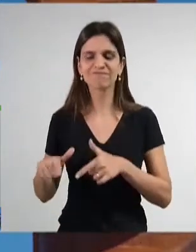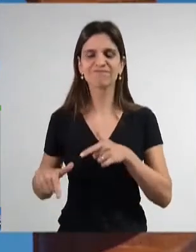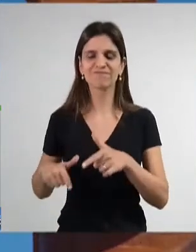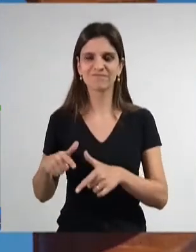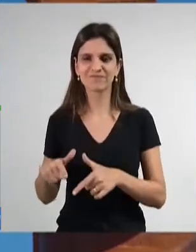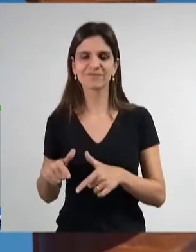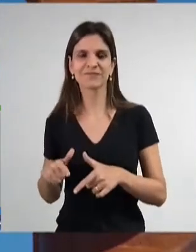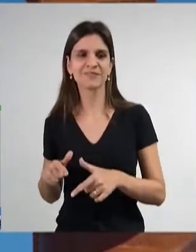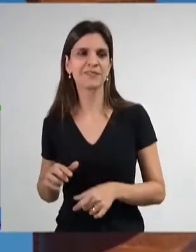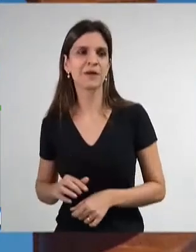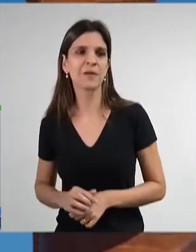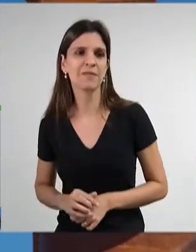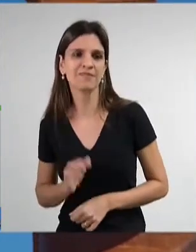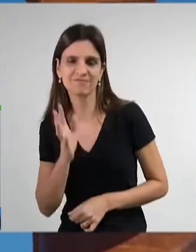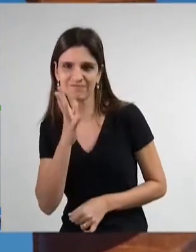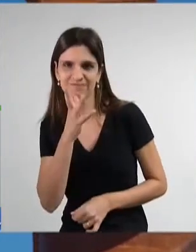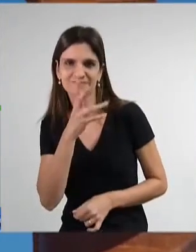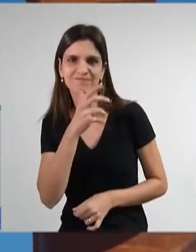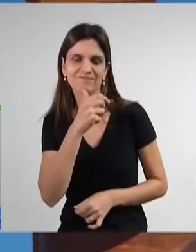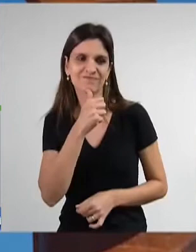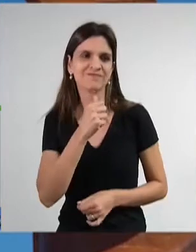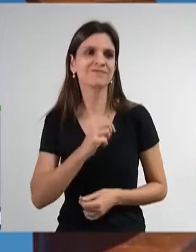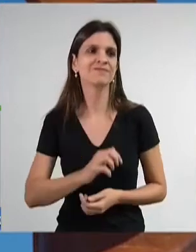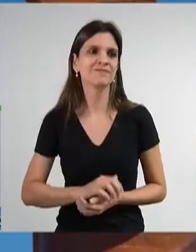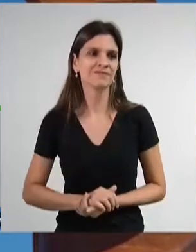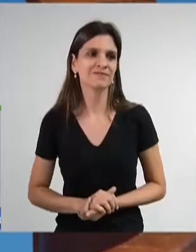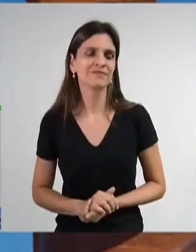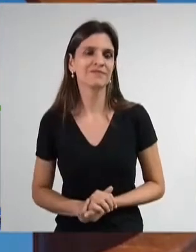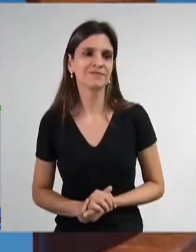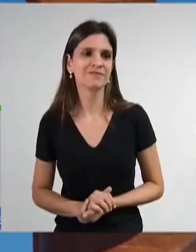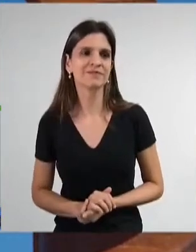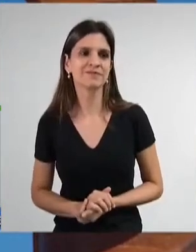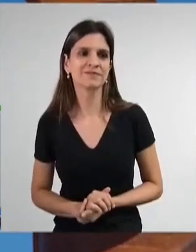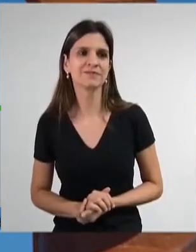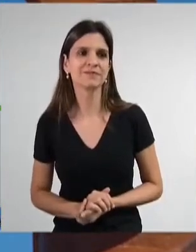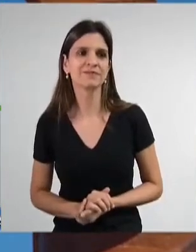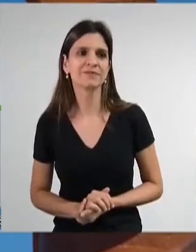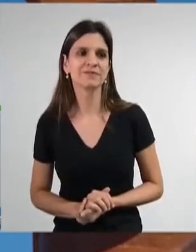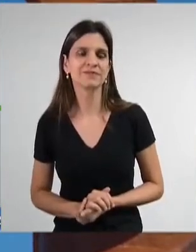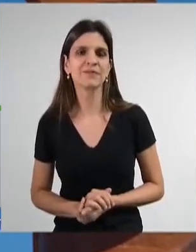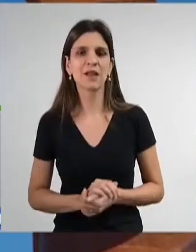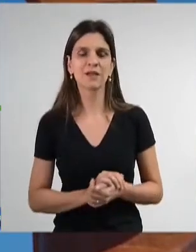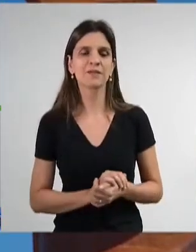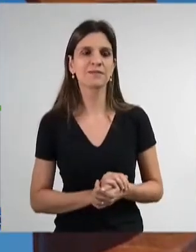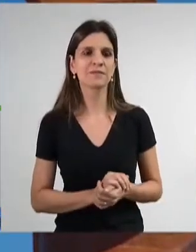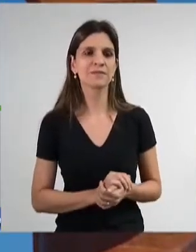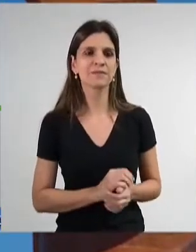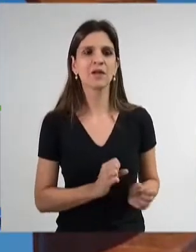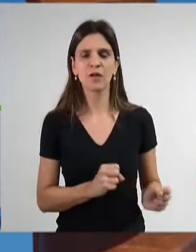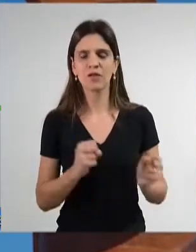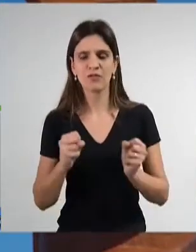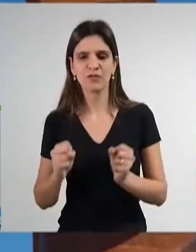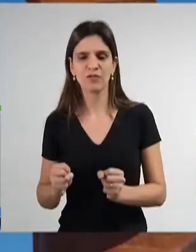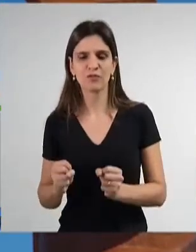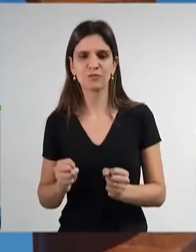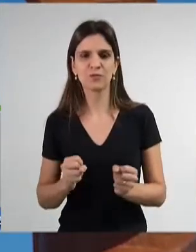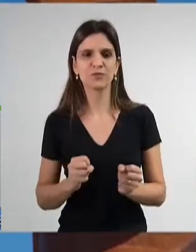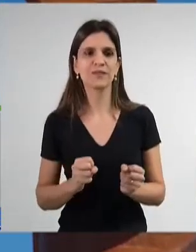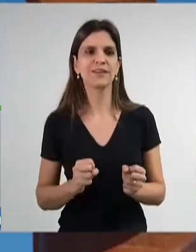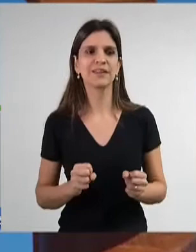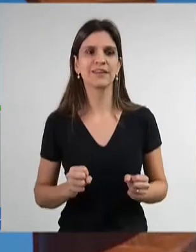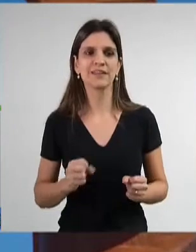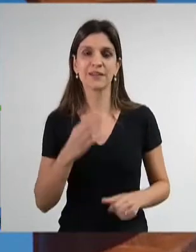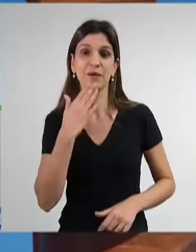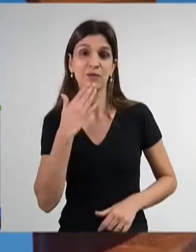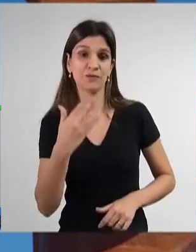ir ao encontro dos poderes constituídos para que eles tragam soluções às demandas que a população nos traz.